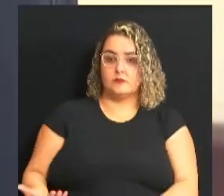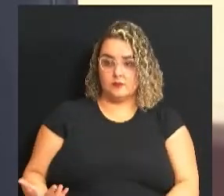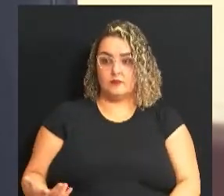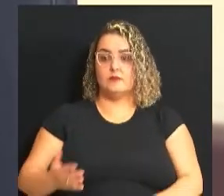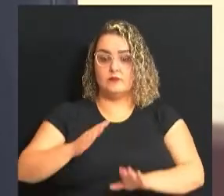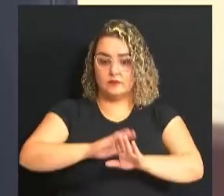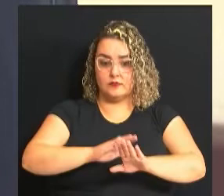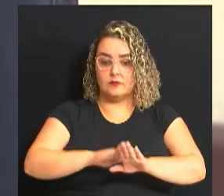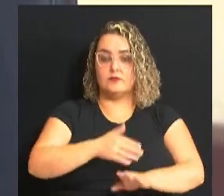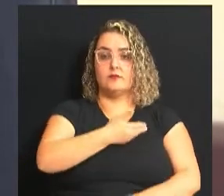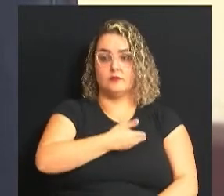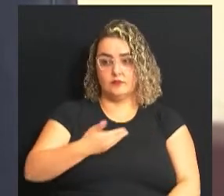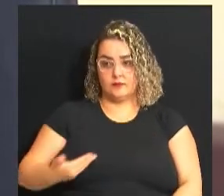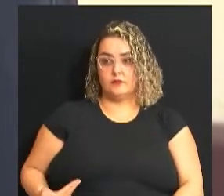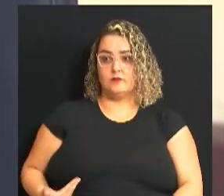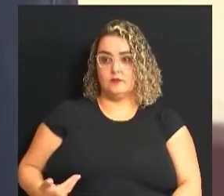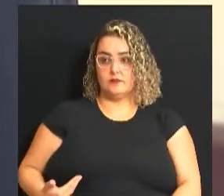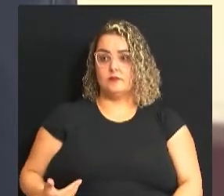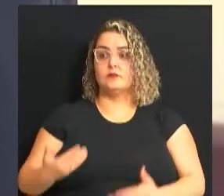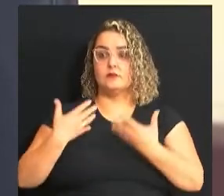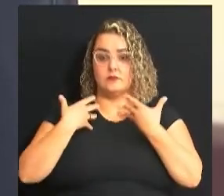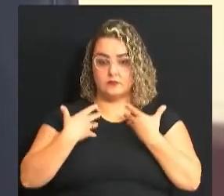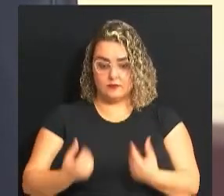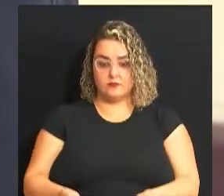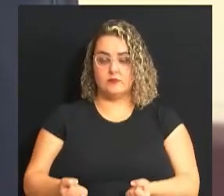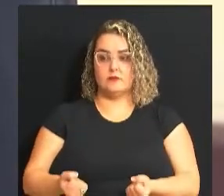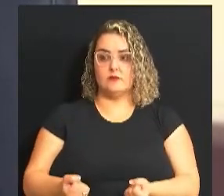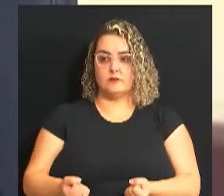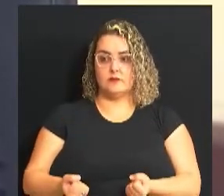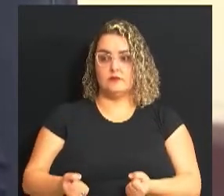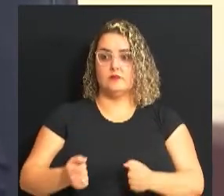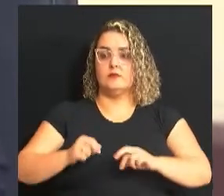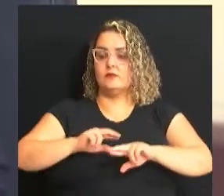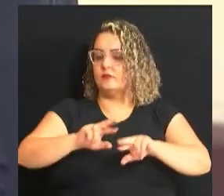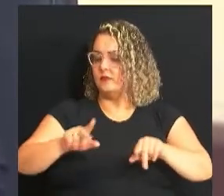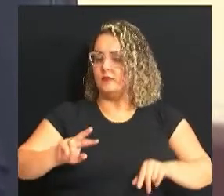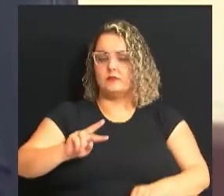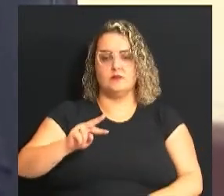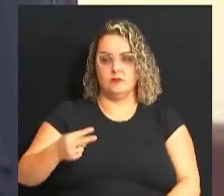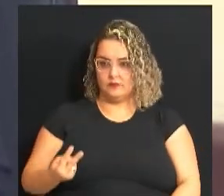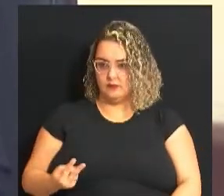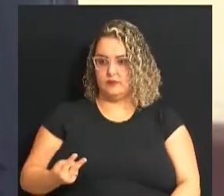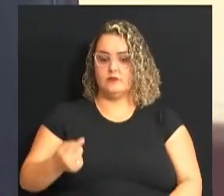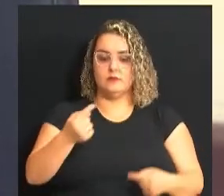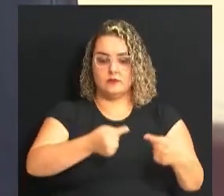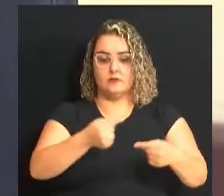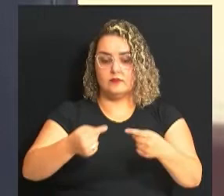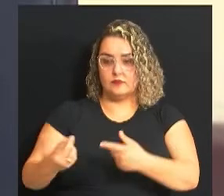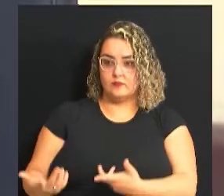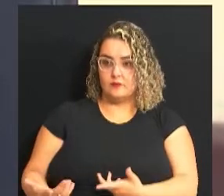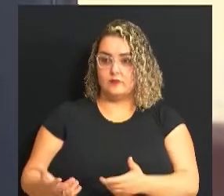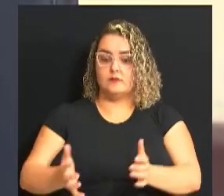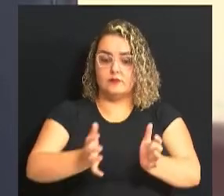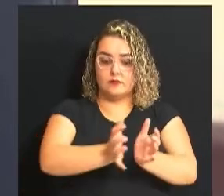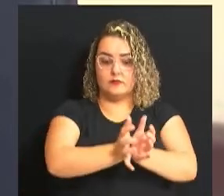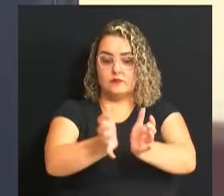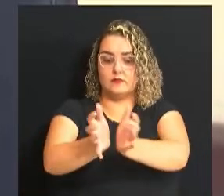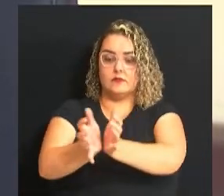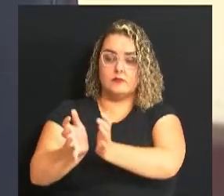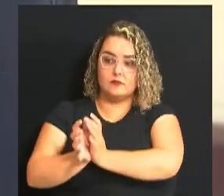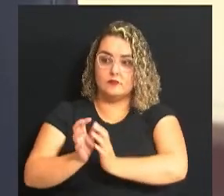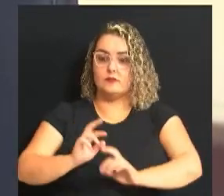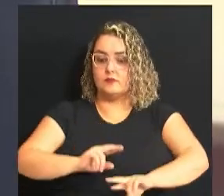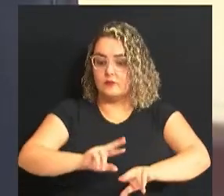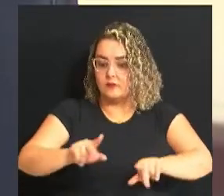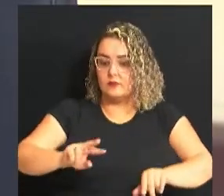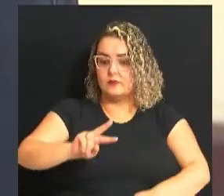público, e eu recebi por várias vezes, a gente debateu nessas comissões, por várias vezes, essa